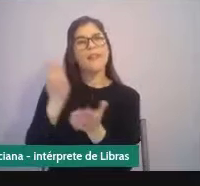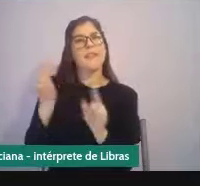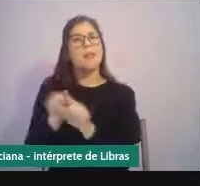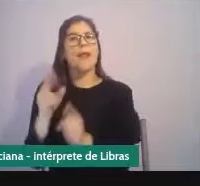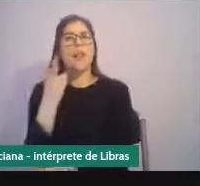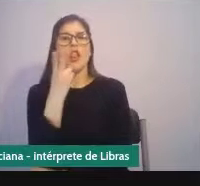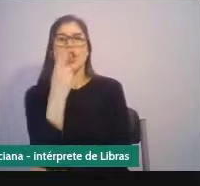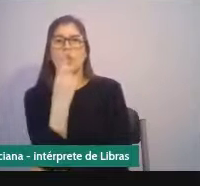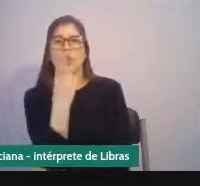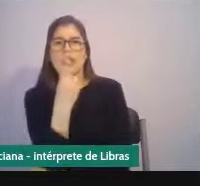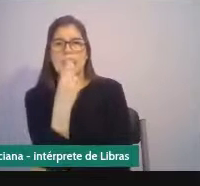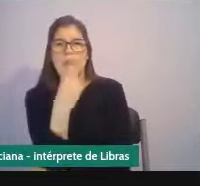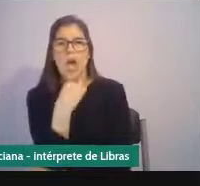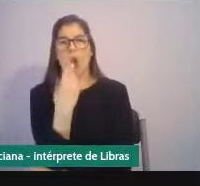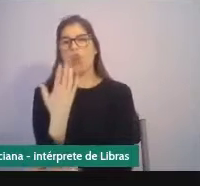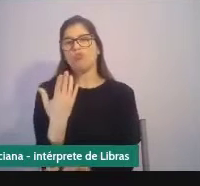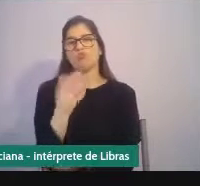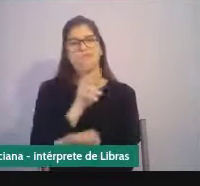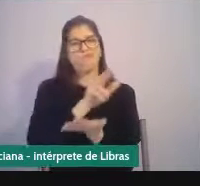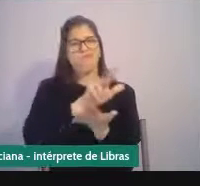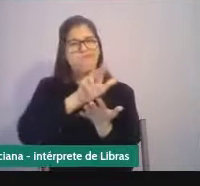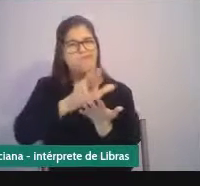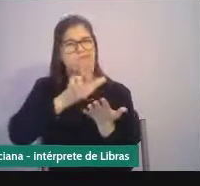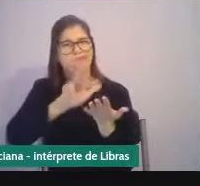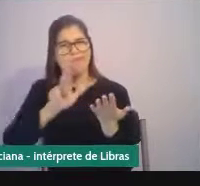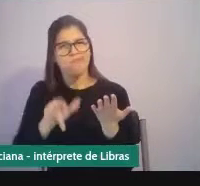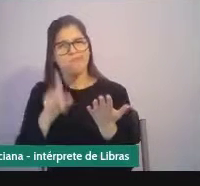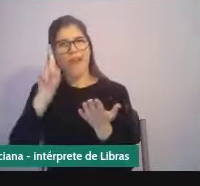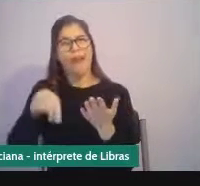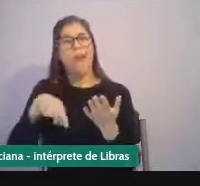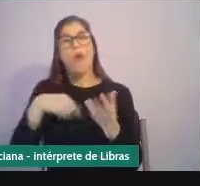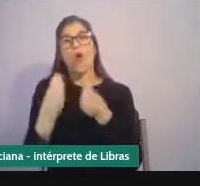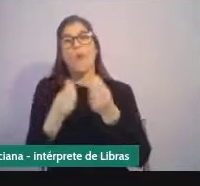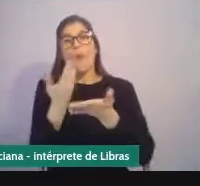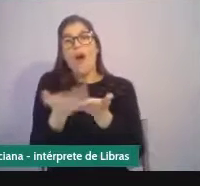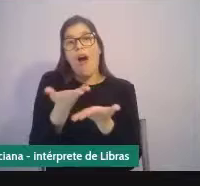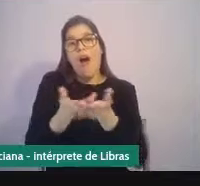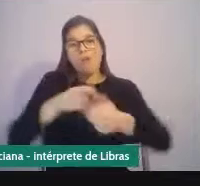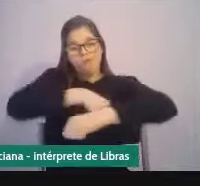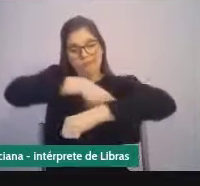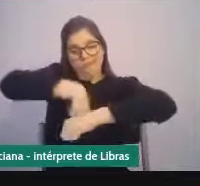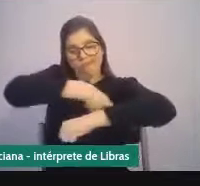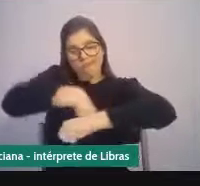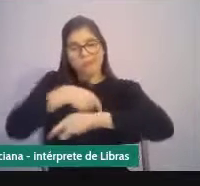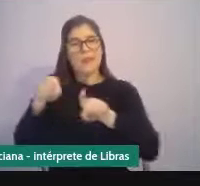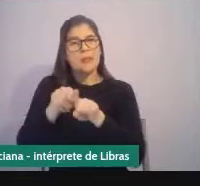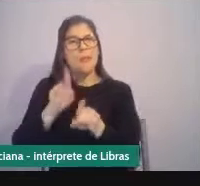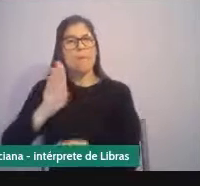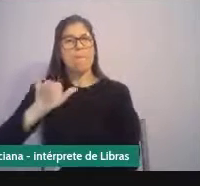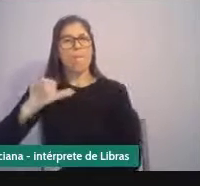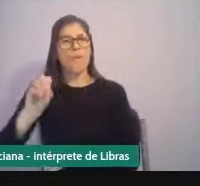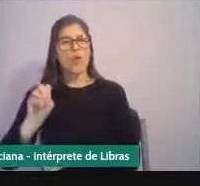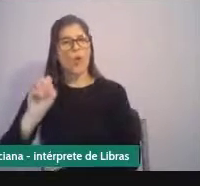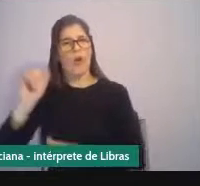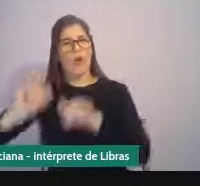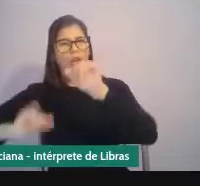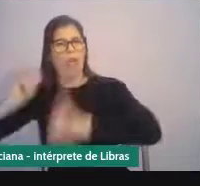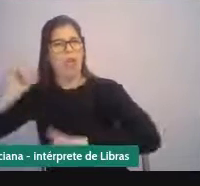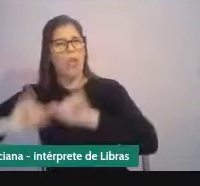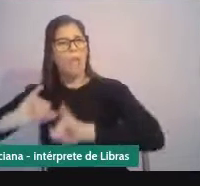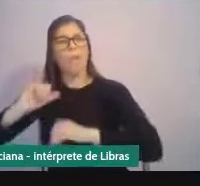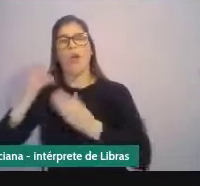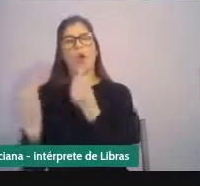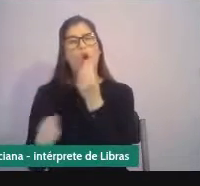a gastronomia, com as aulas produzidas na cozinha, a bioquímica na enologia, né? Então,